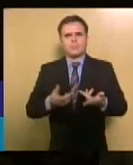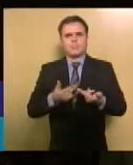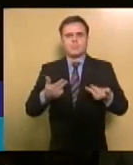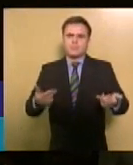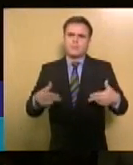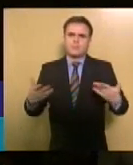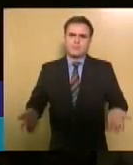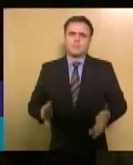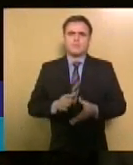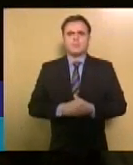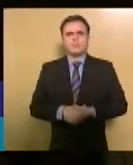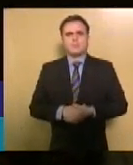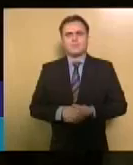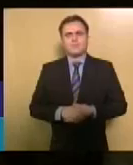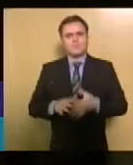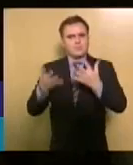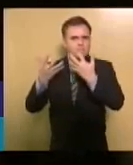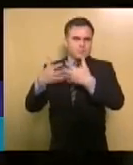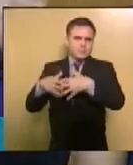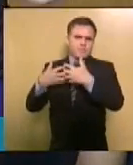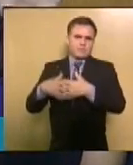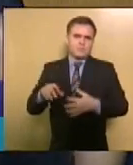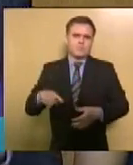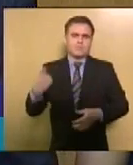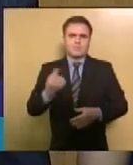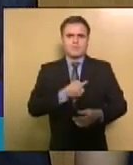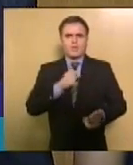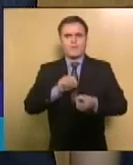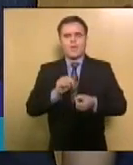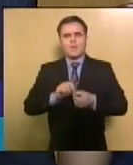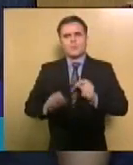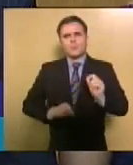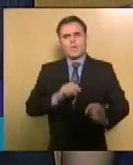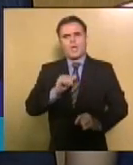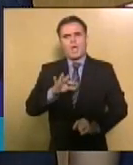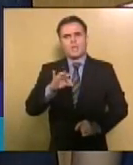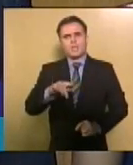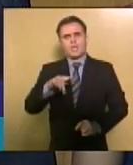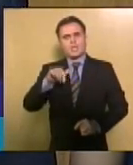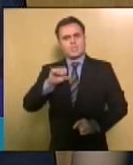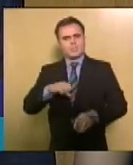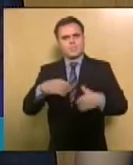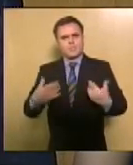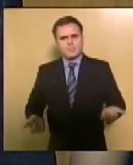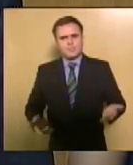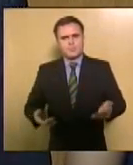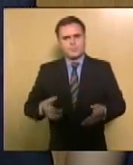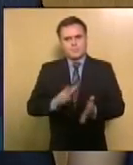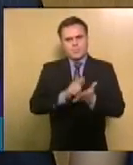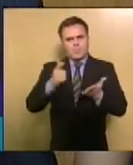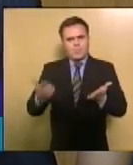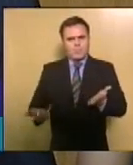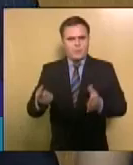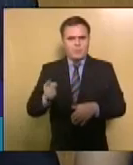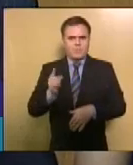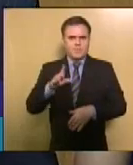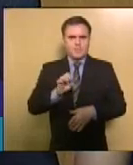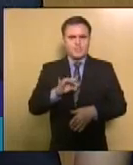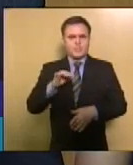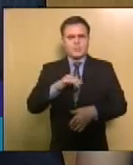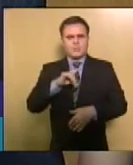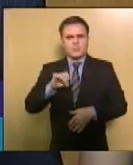permita apenas uma reflexão que quando a gente fez o atlas Um Jornalista do do Estadão ele me